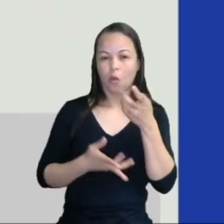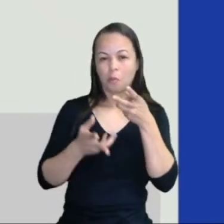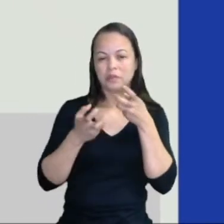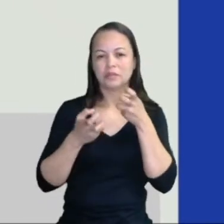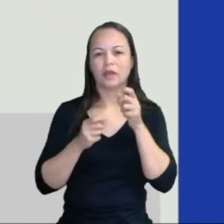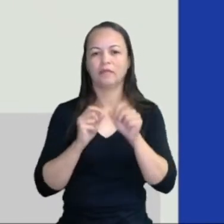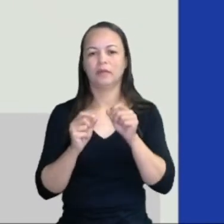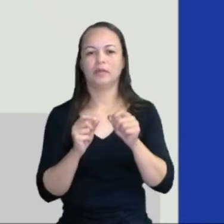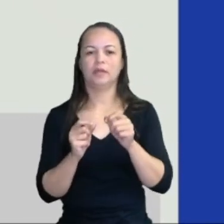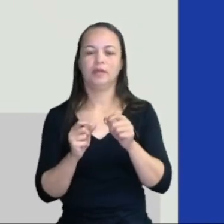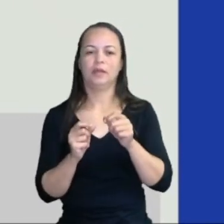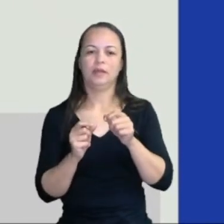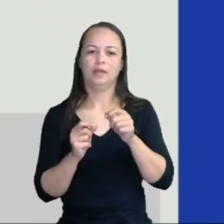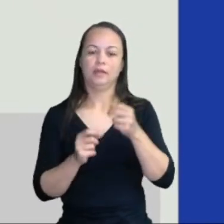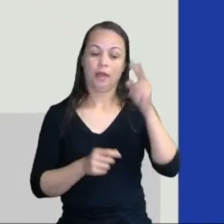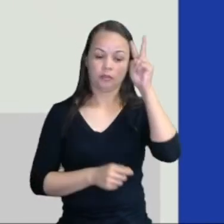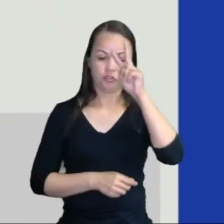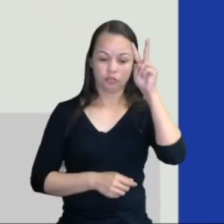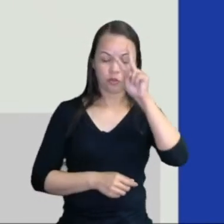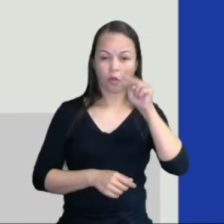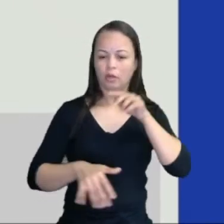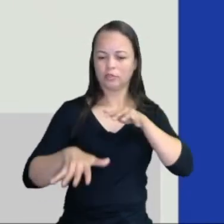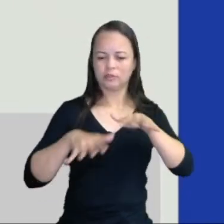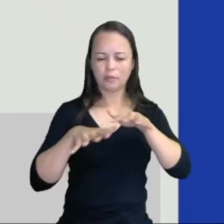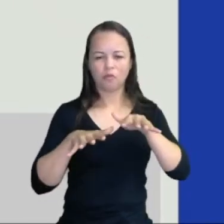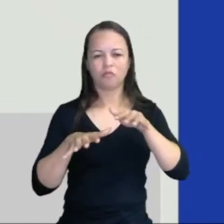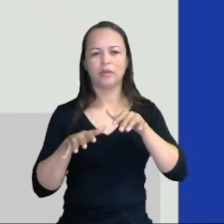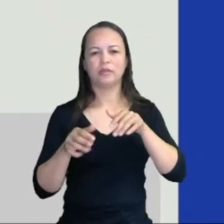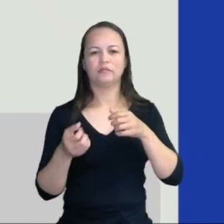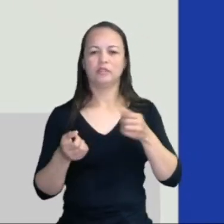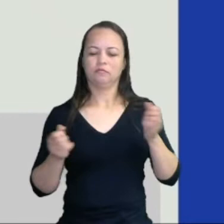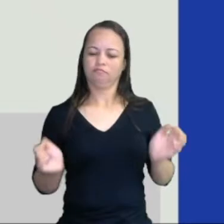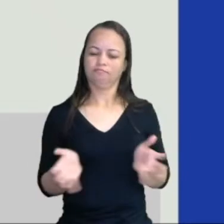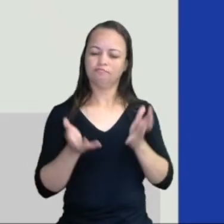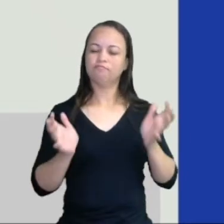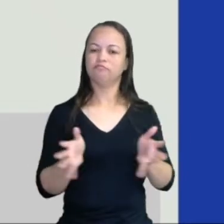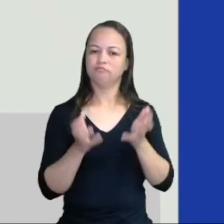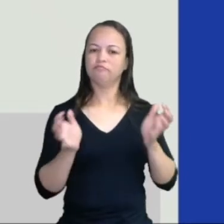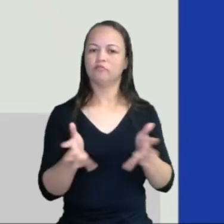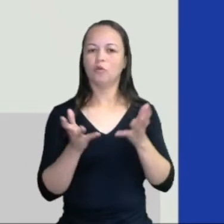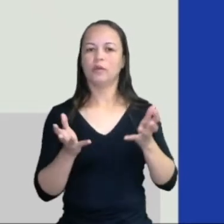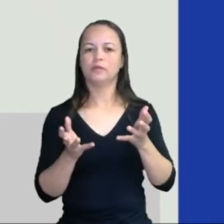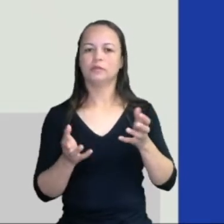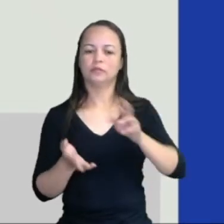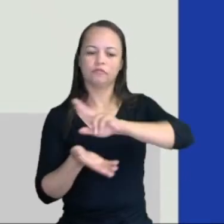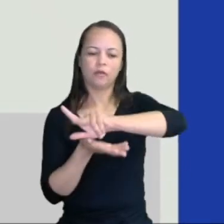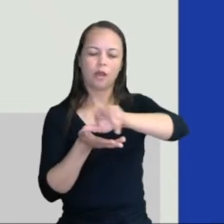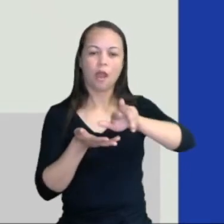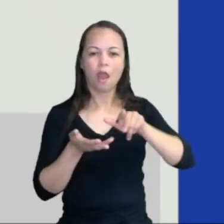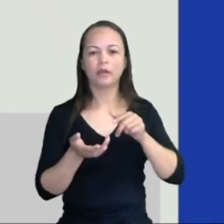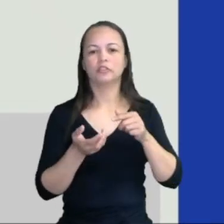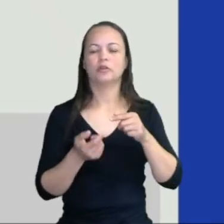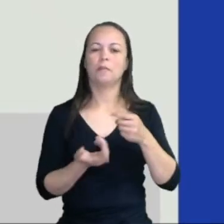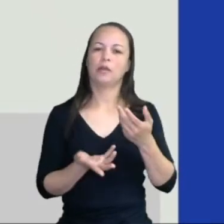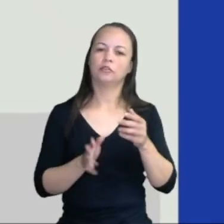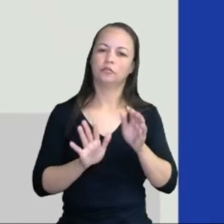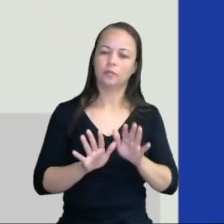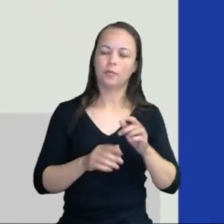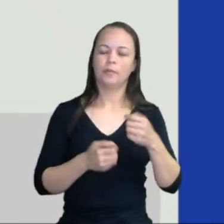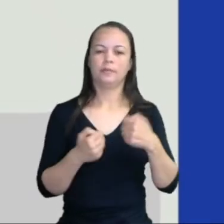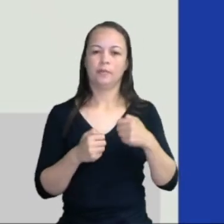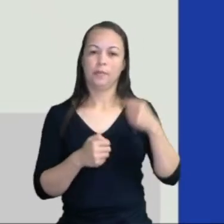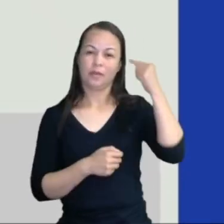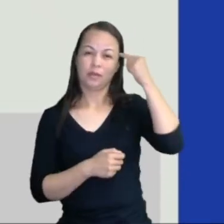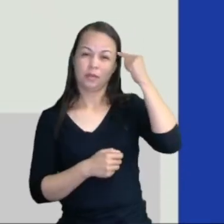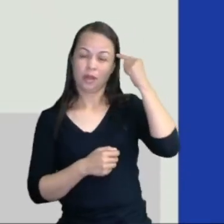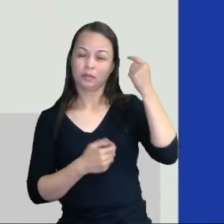desse movimento houve diversas influências, mas a gente pode citar a influência do pensamento iluminista